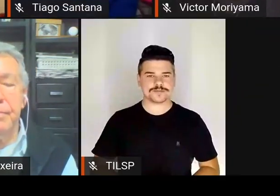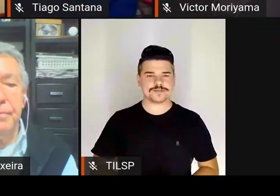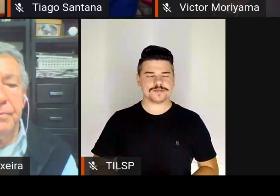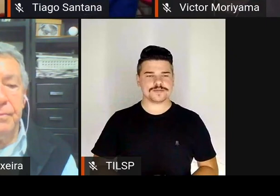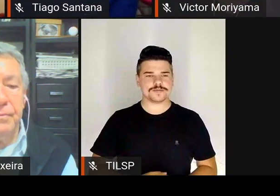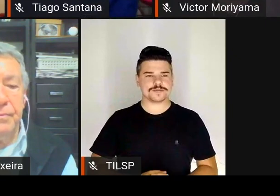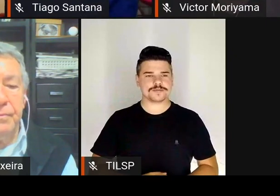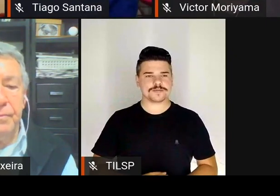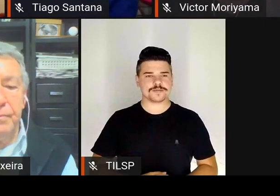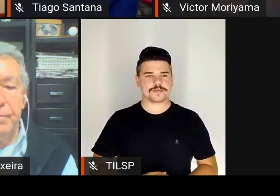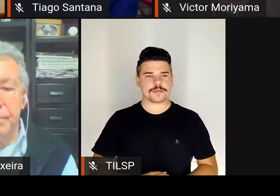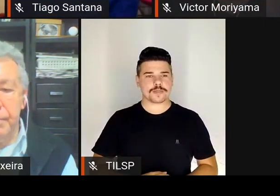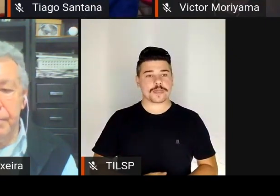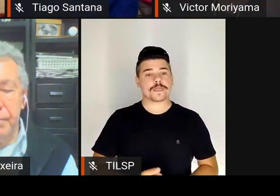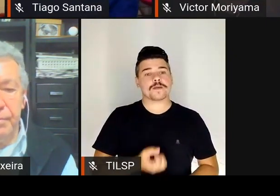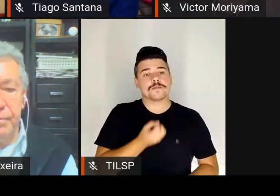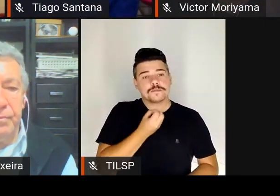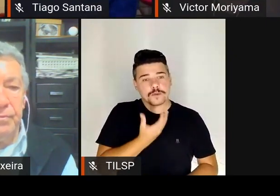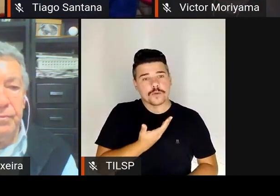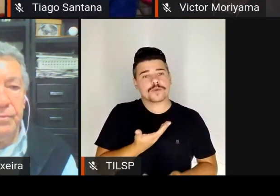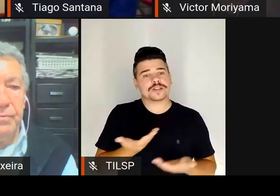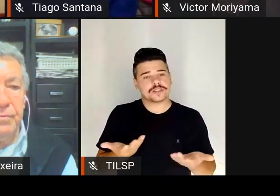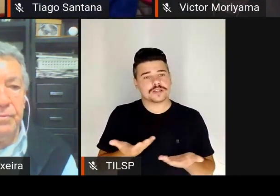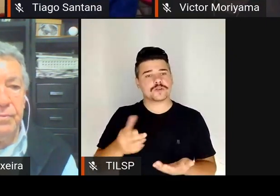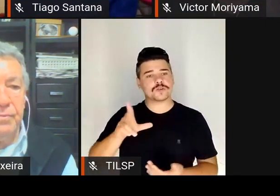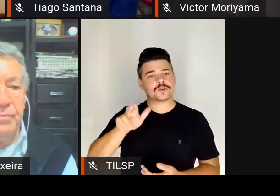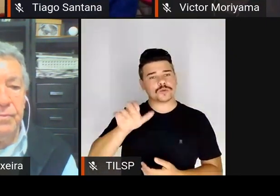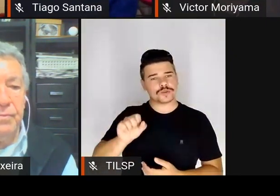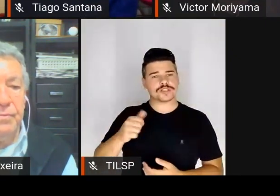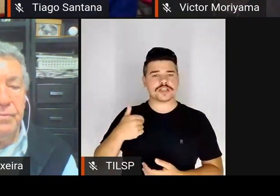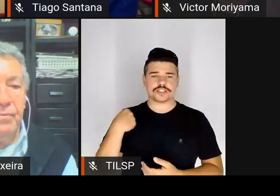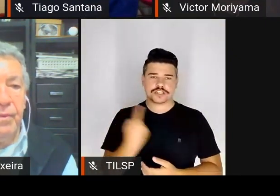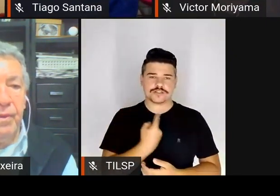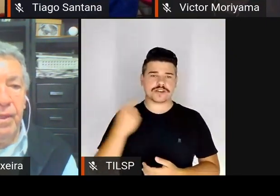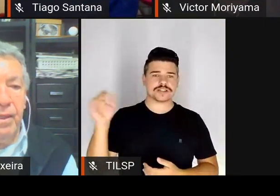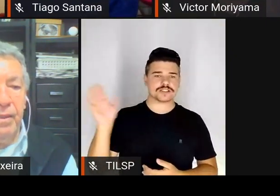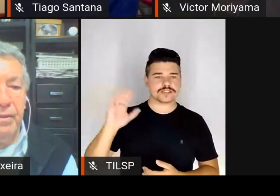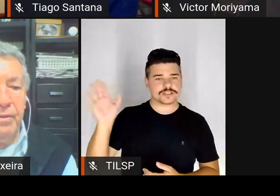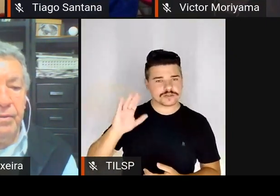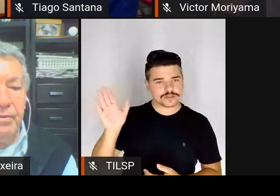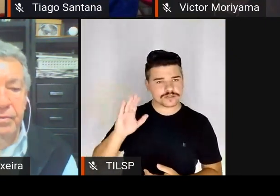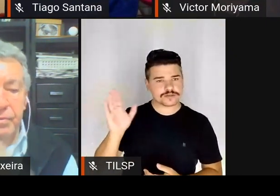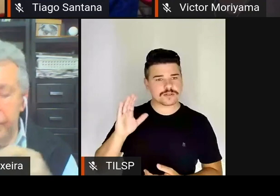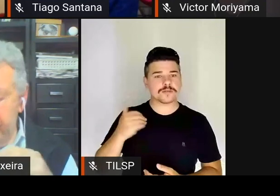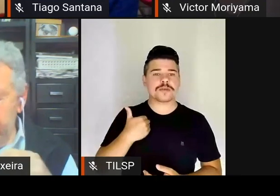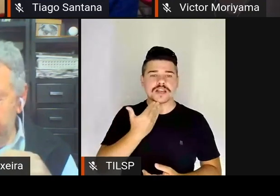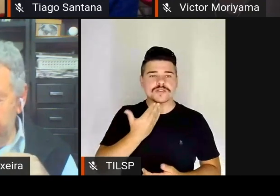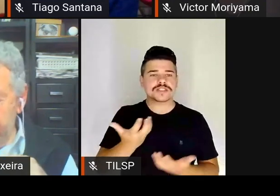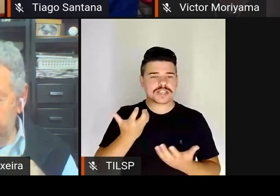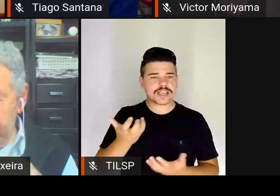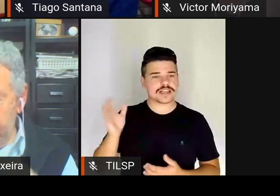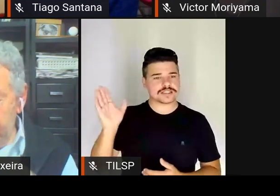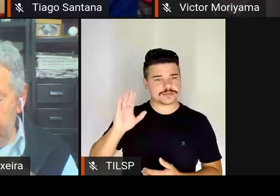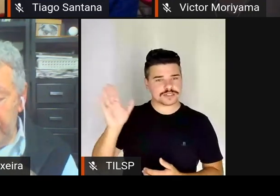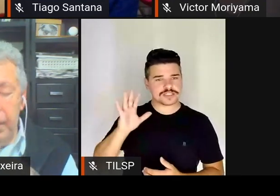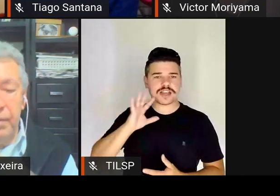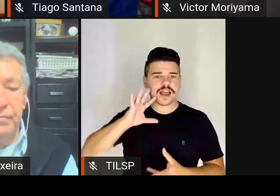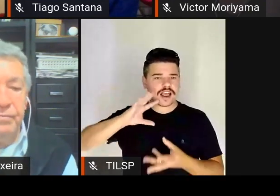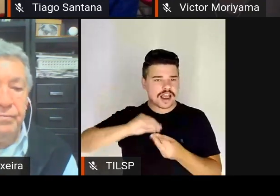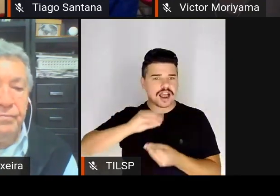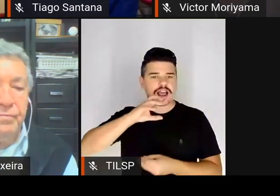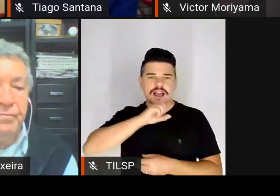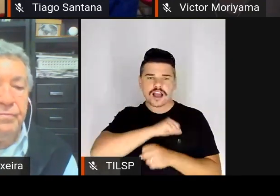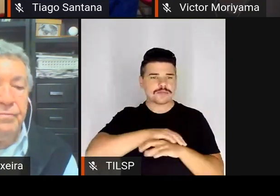Bom, então, Luiz Carlos, estamos nos despedindo, se você quer também dar uma palavra, e a gente está caminhando para